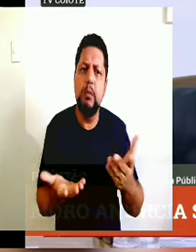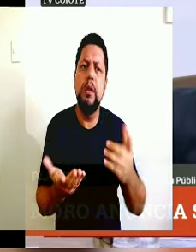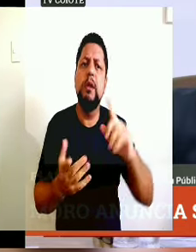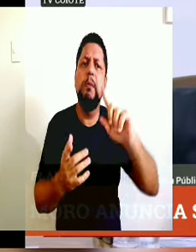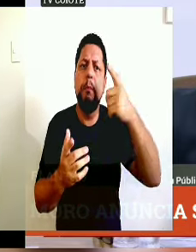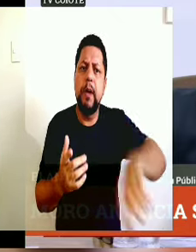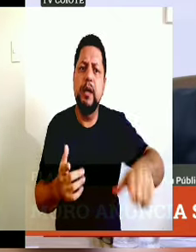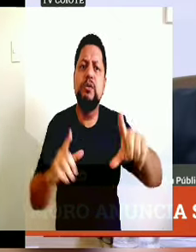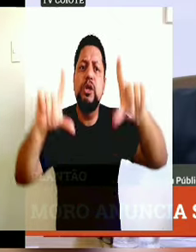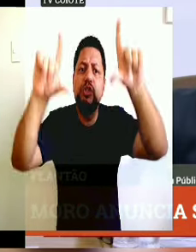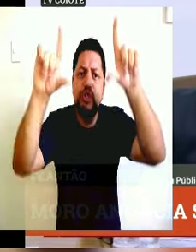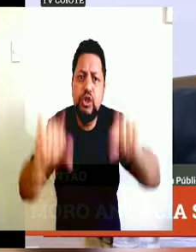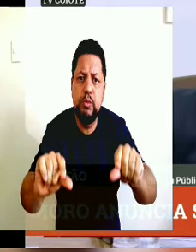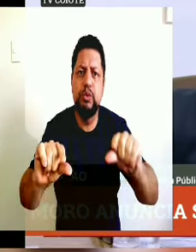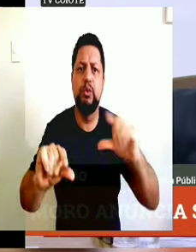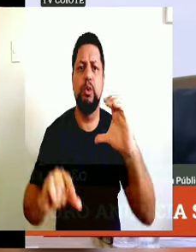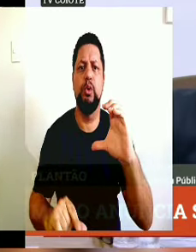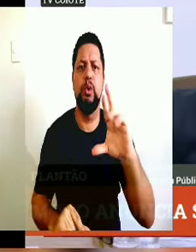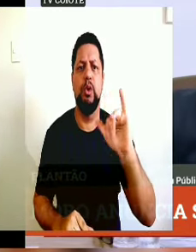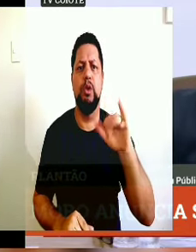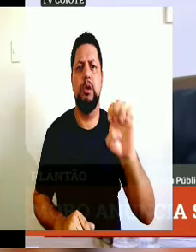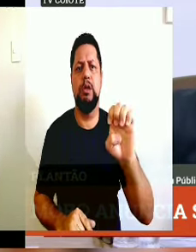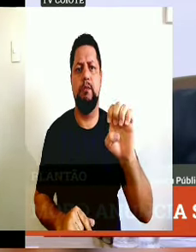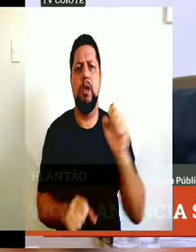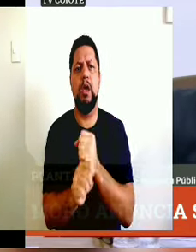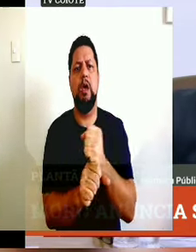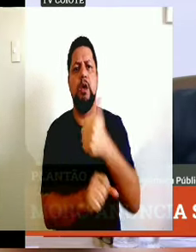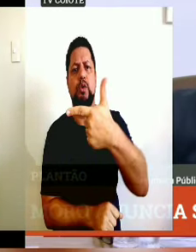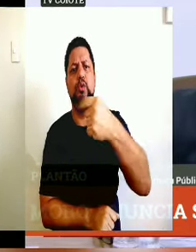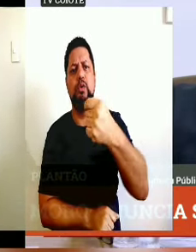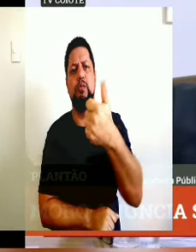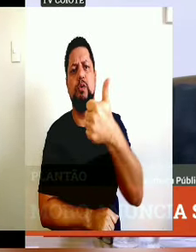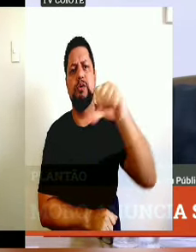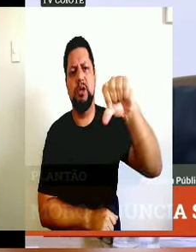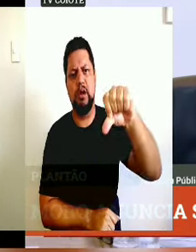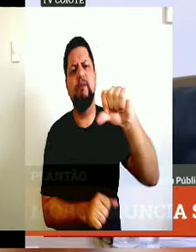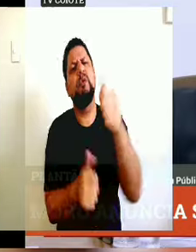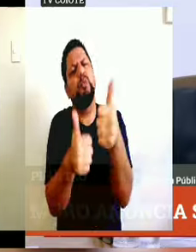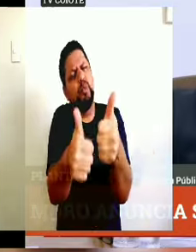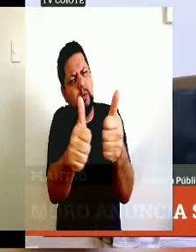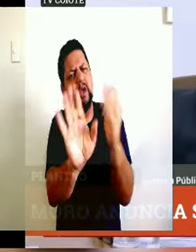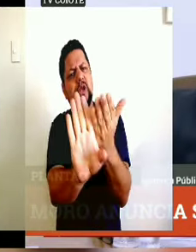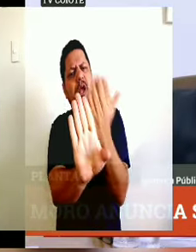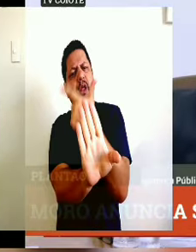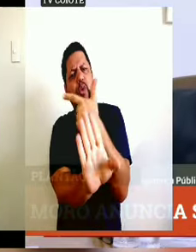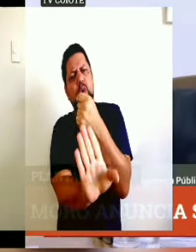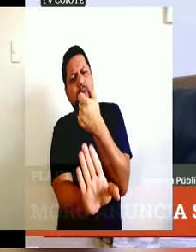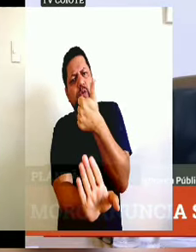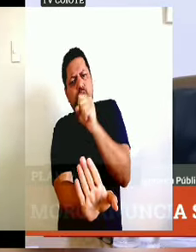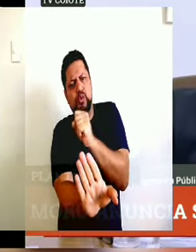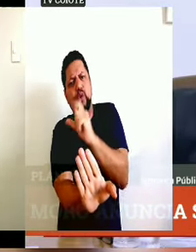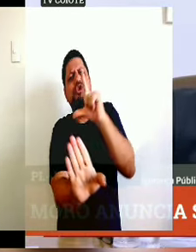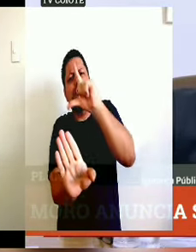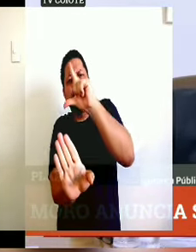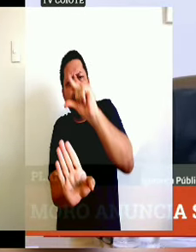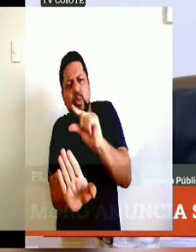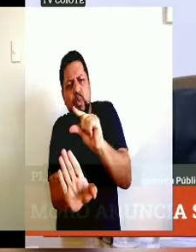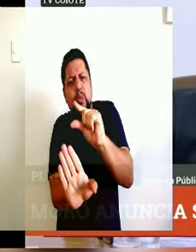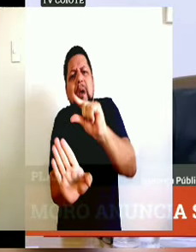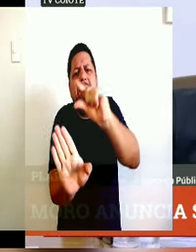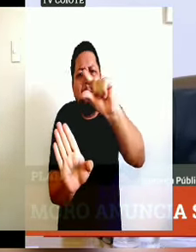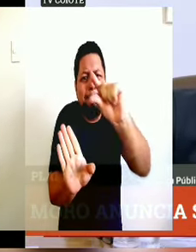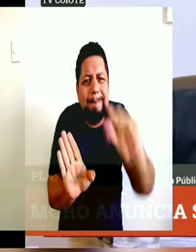redução expressiva da criminalidade, né, em 2019. Tudo bem, já tinha uma queda em 2018, mas em 2019